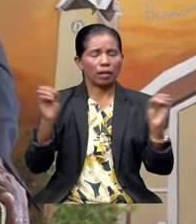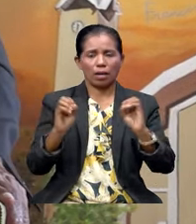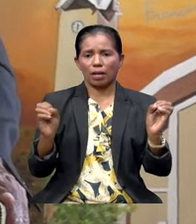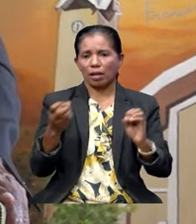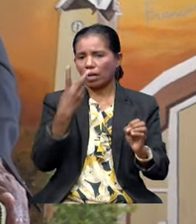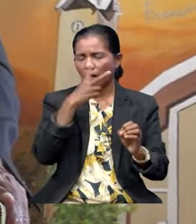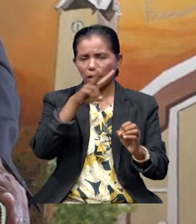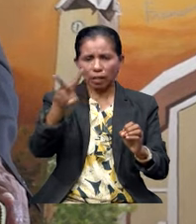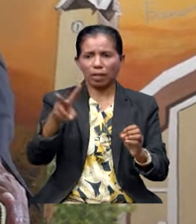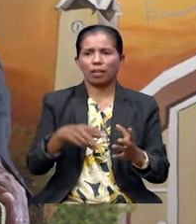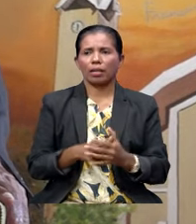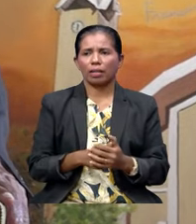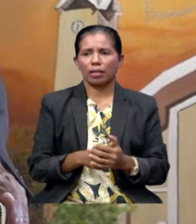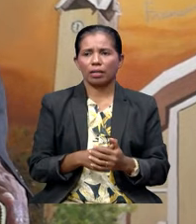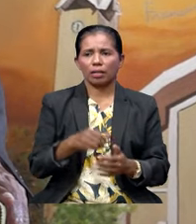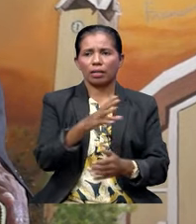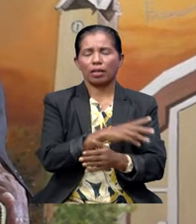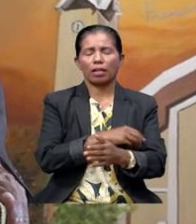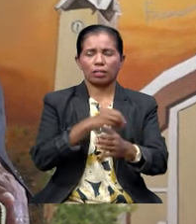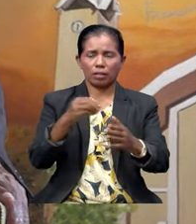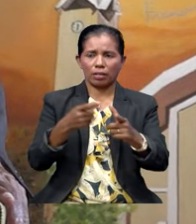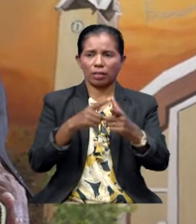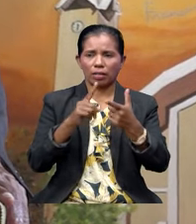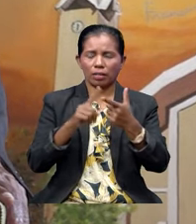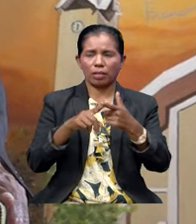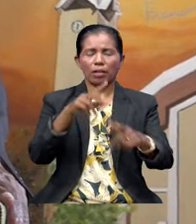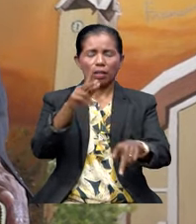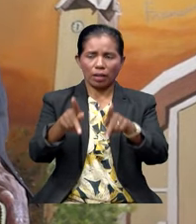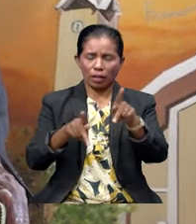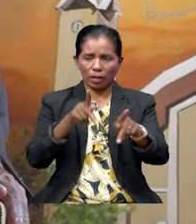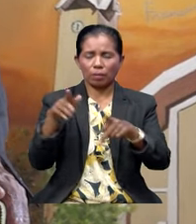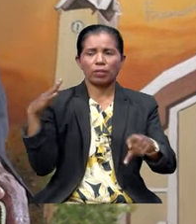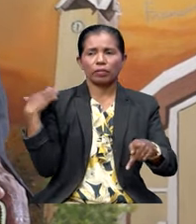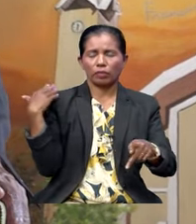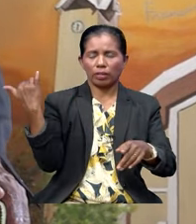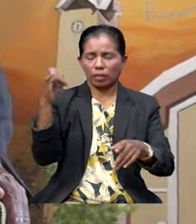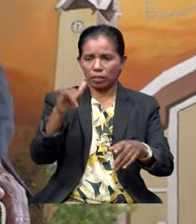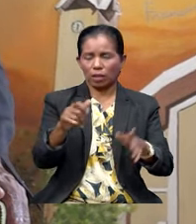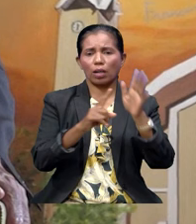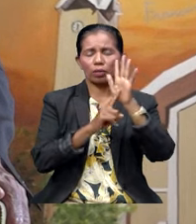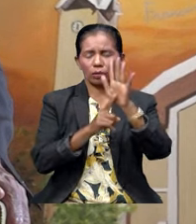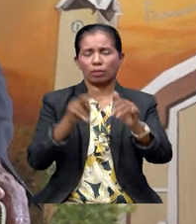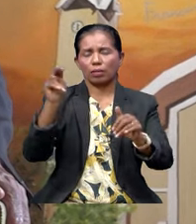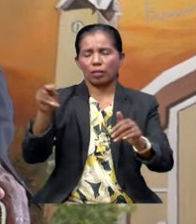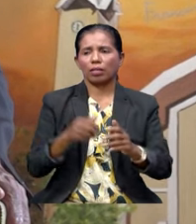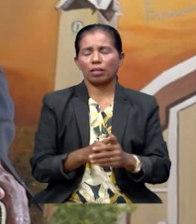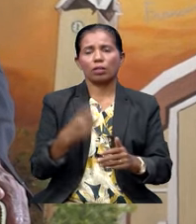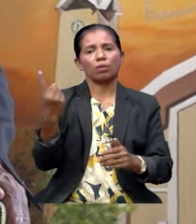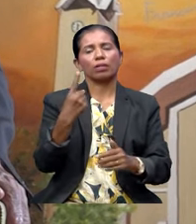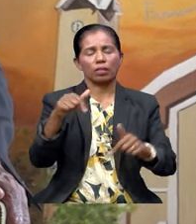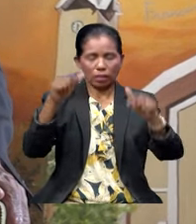haré, carinho nebe, povo, jovem sira, a tudo bania. Só é